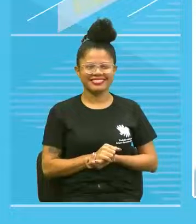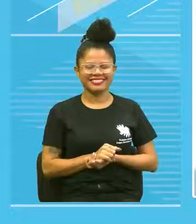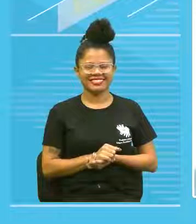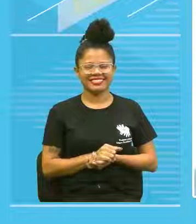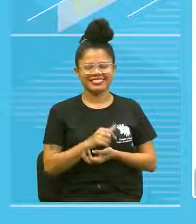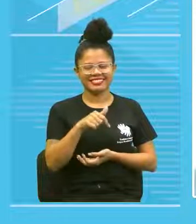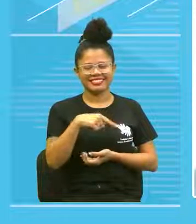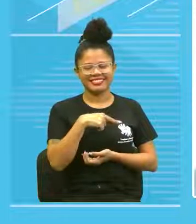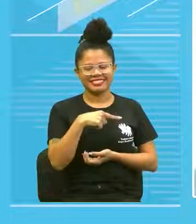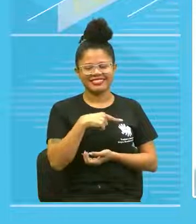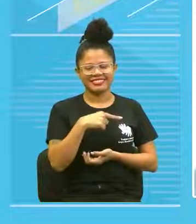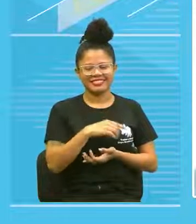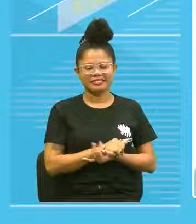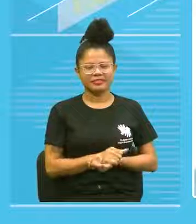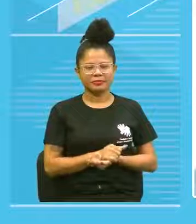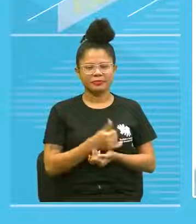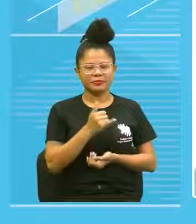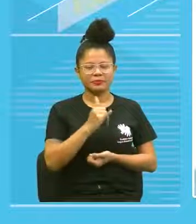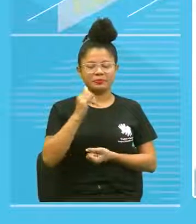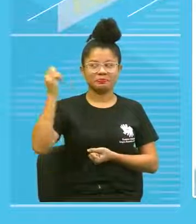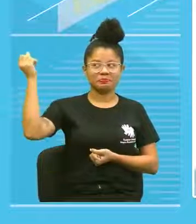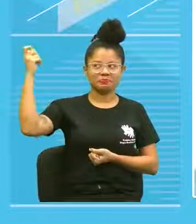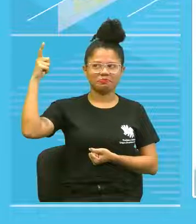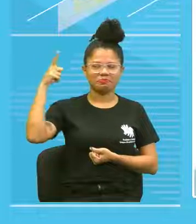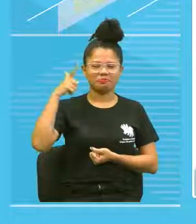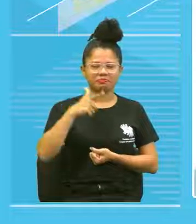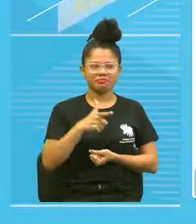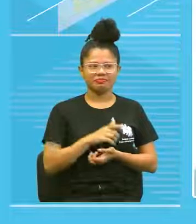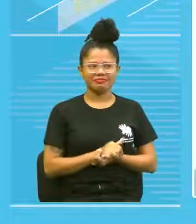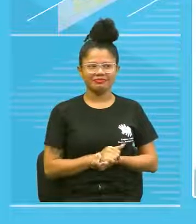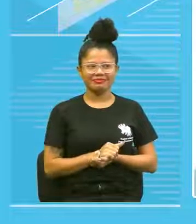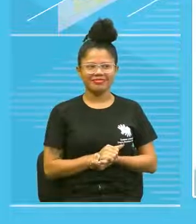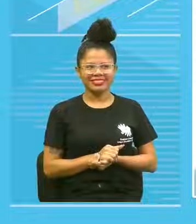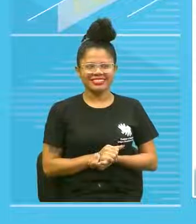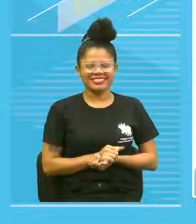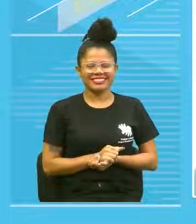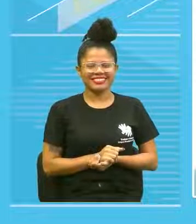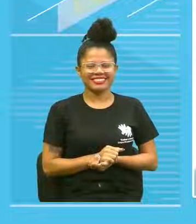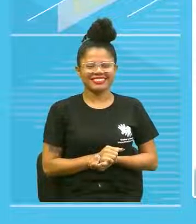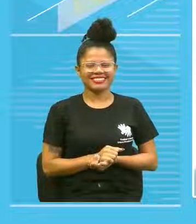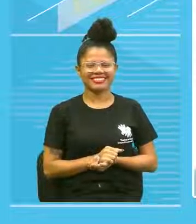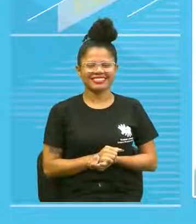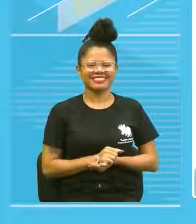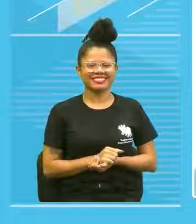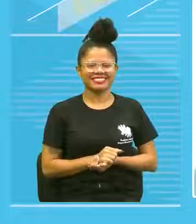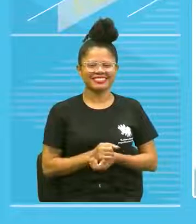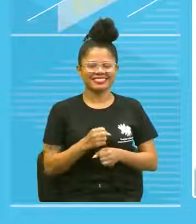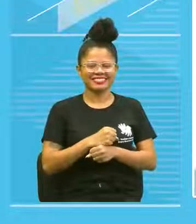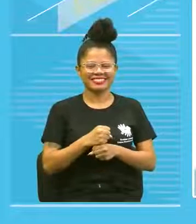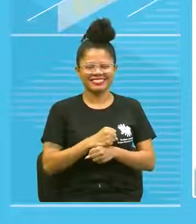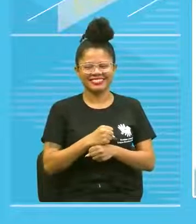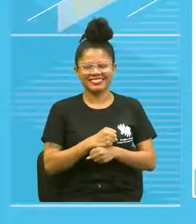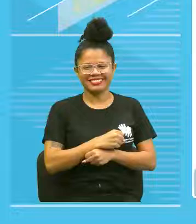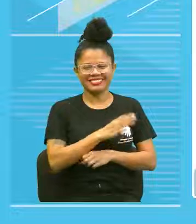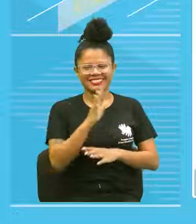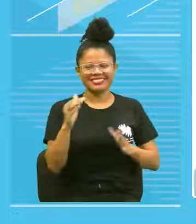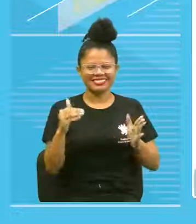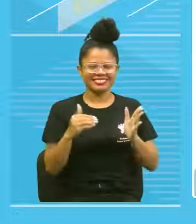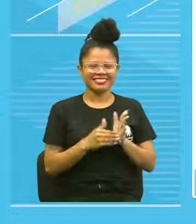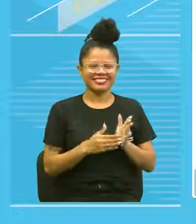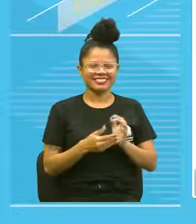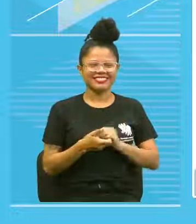e aqui tem energias Olá meu amigo a balde o ano todo